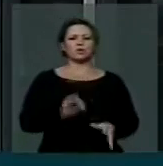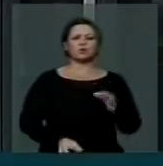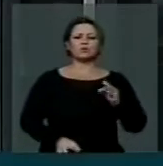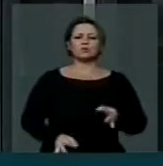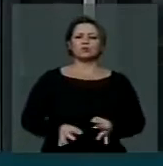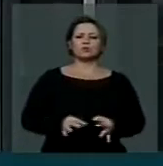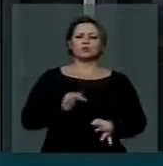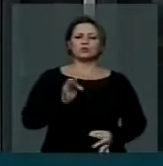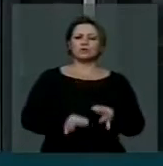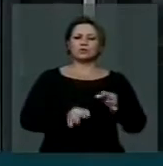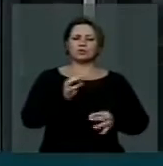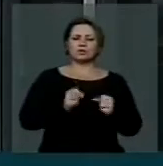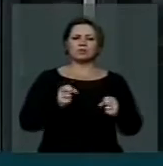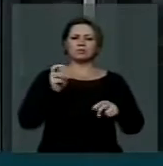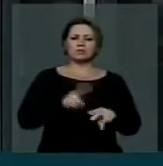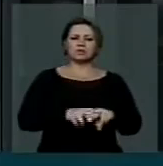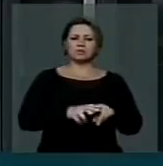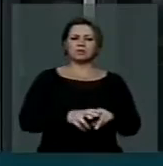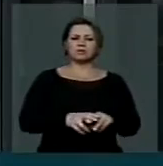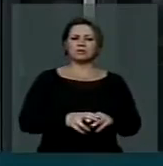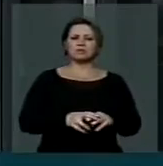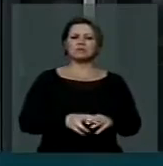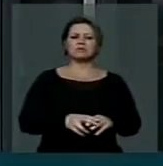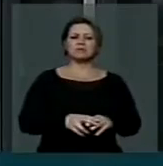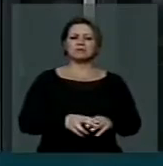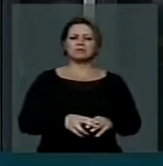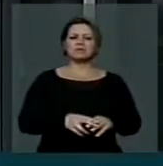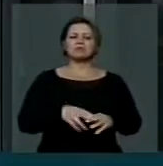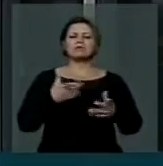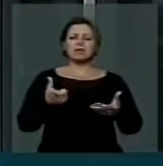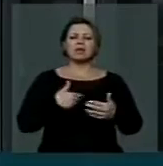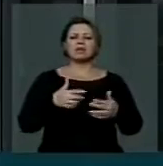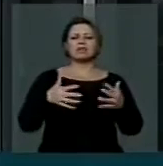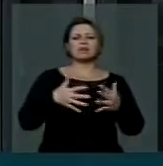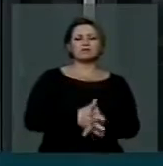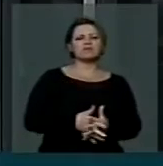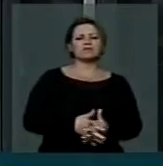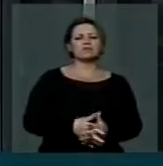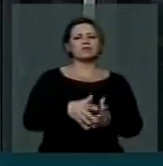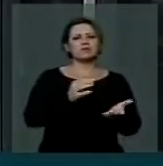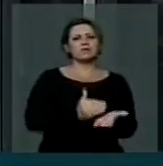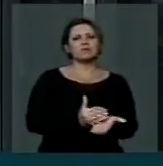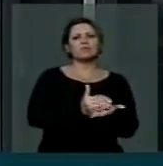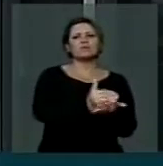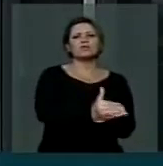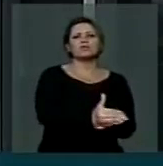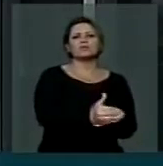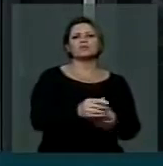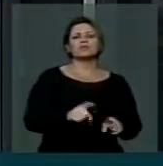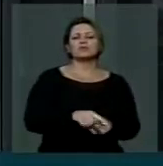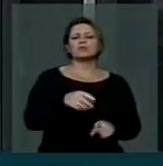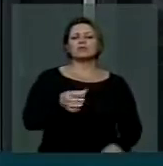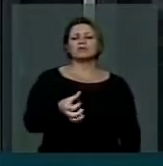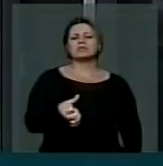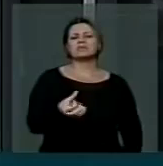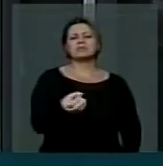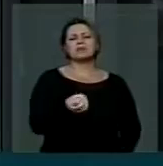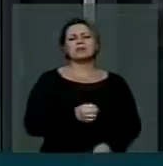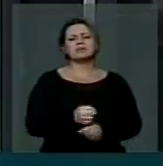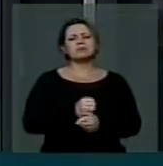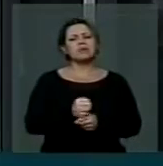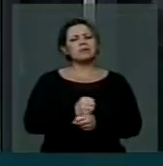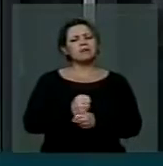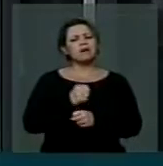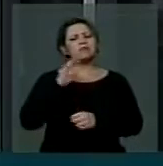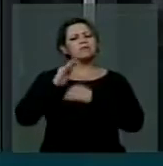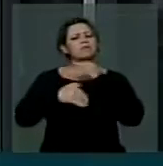justiça capaz de condenar o crime e punir os criminosos, é dessa confluência que nasceria, quase 60 anos depois,